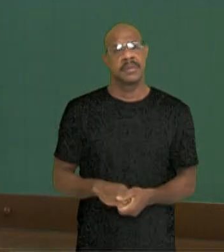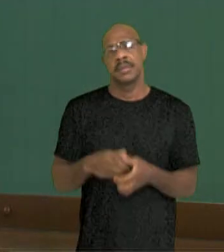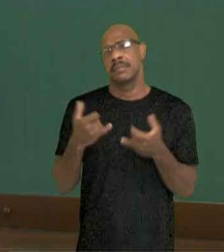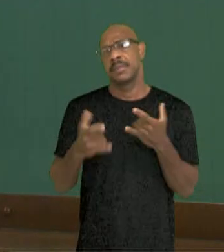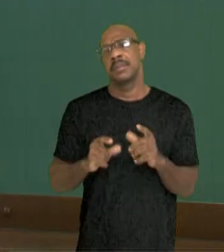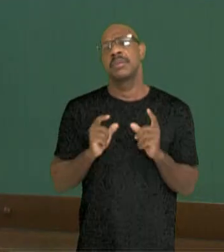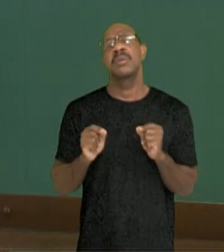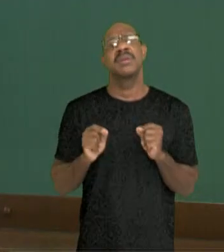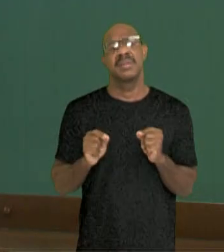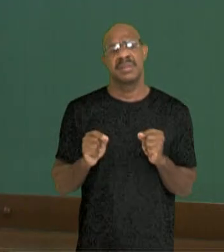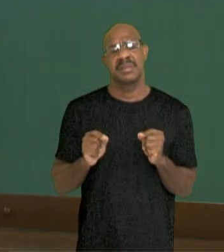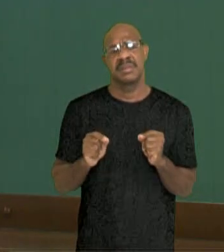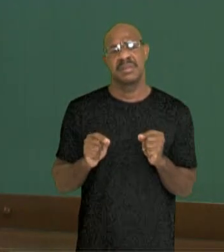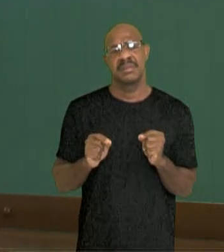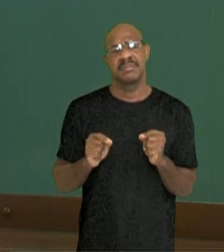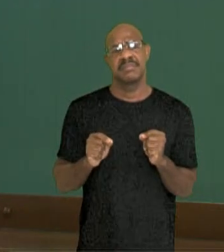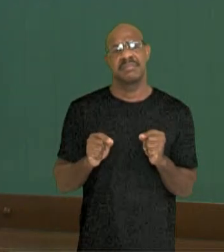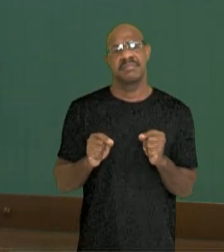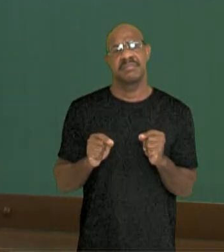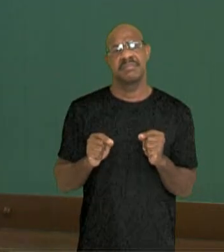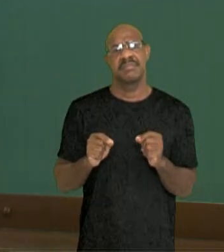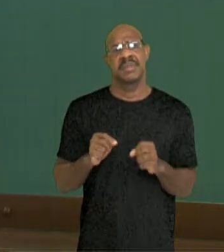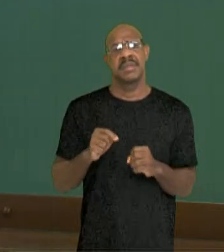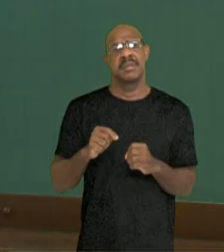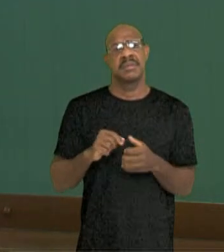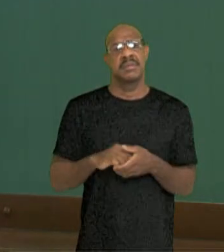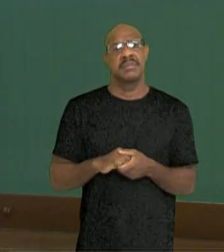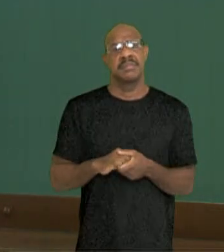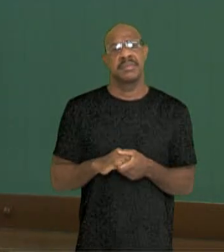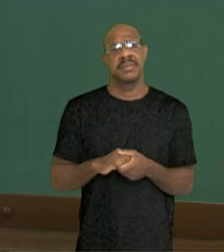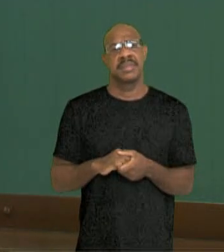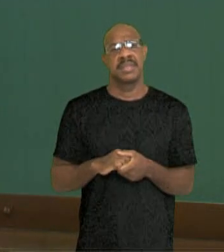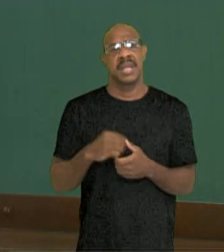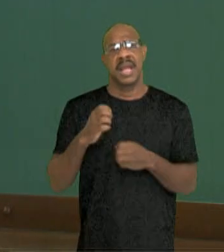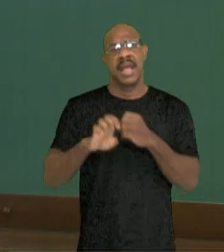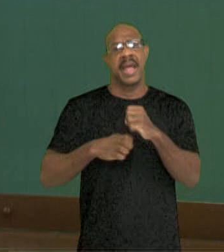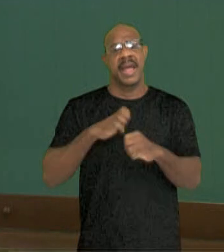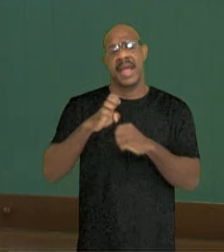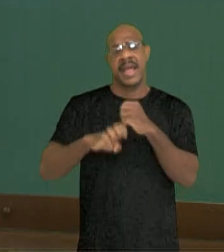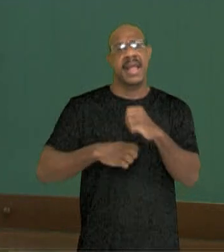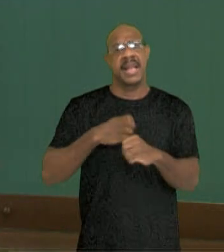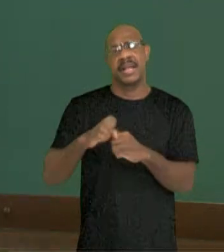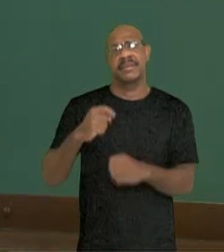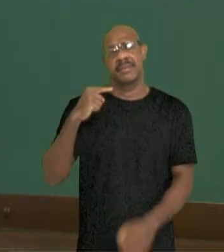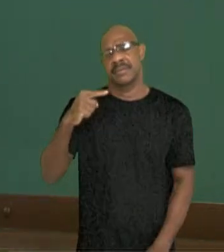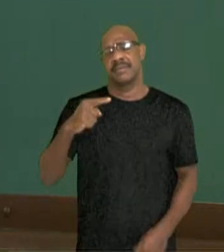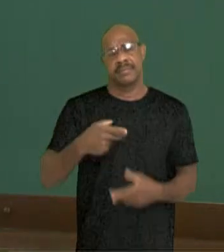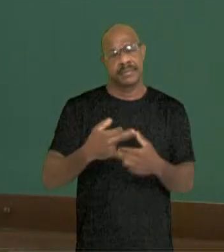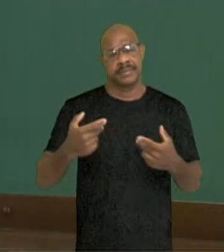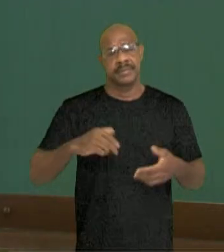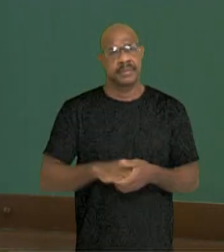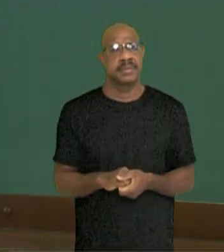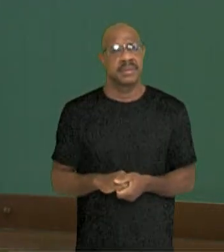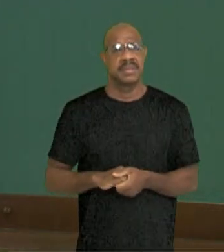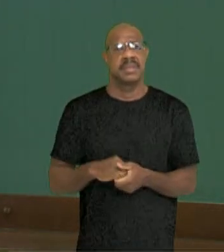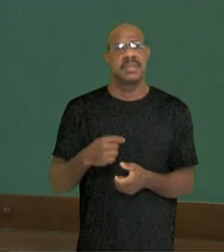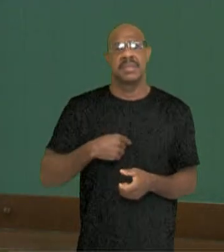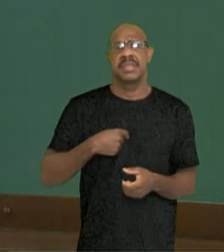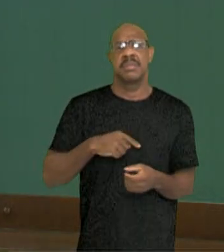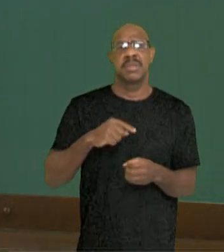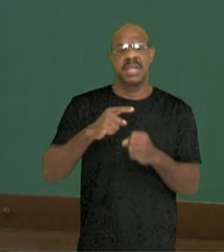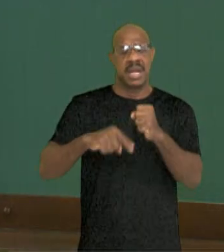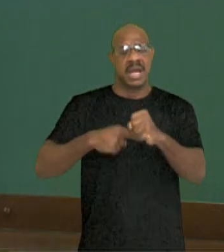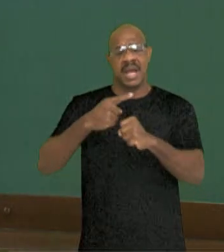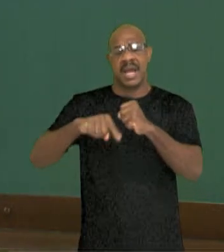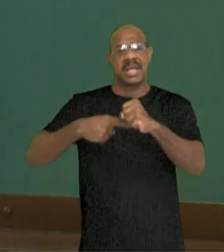mim melhor o que é isso aí, eletronegatividade. Bom, na natureza nós temos átomos diversos, assim como temos pessoas